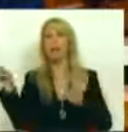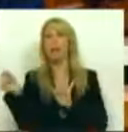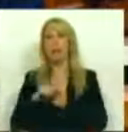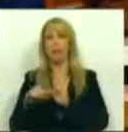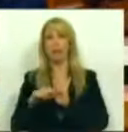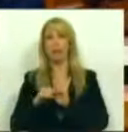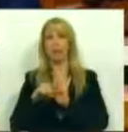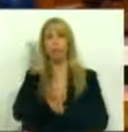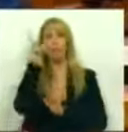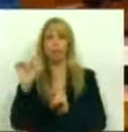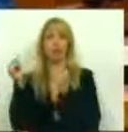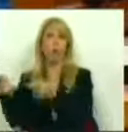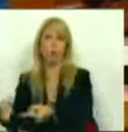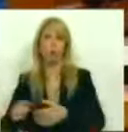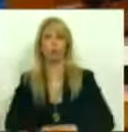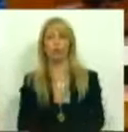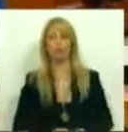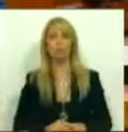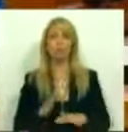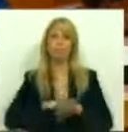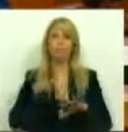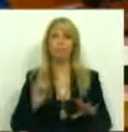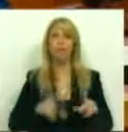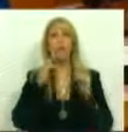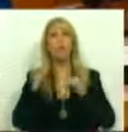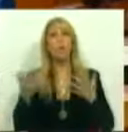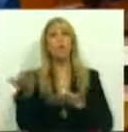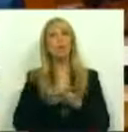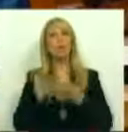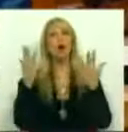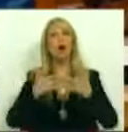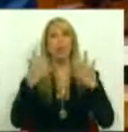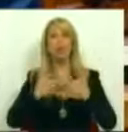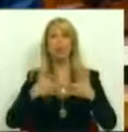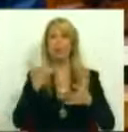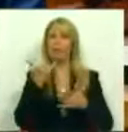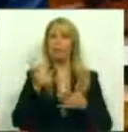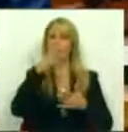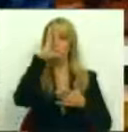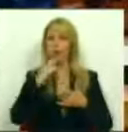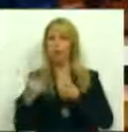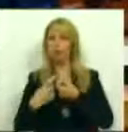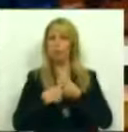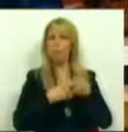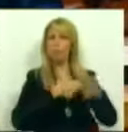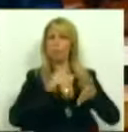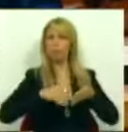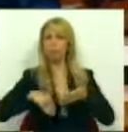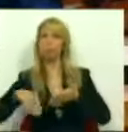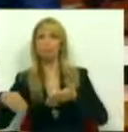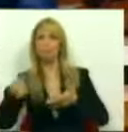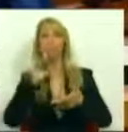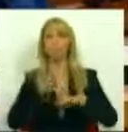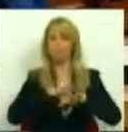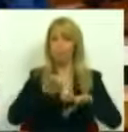a vida dos outros. Por isso, o Tratado Orçamental subscrito por 25 Estados-membros é tão relevante e